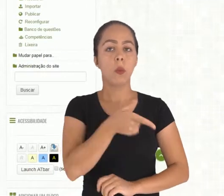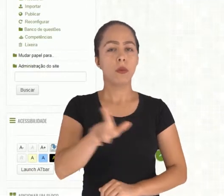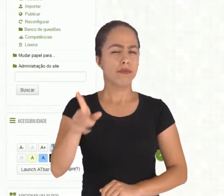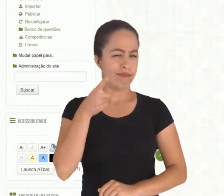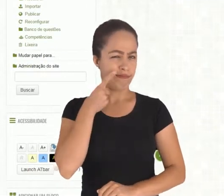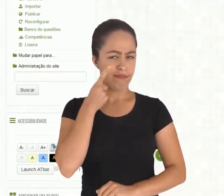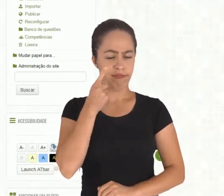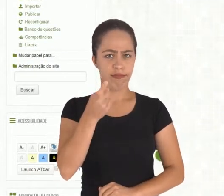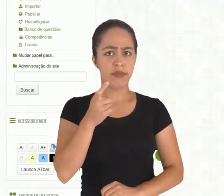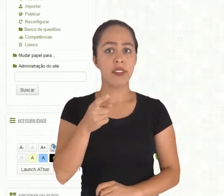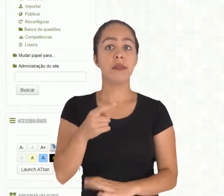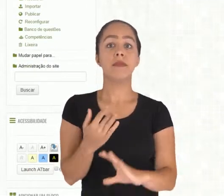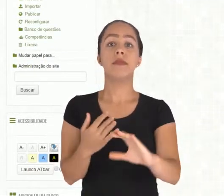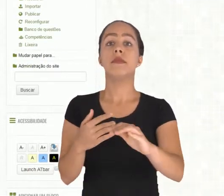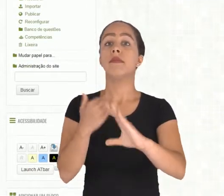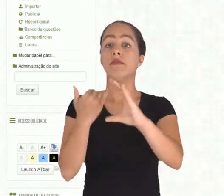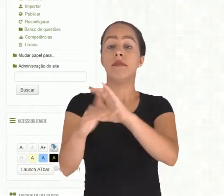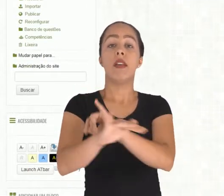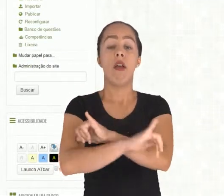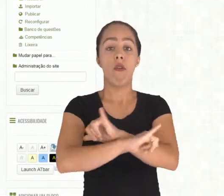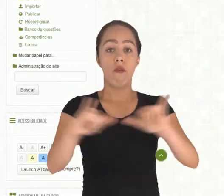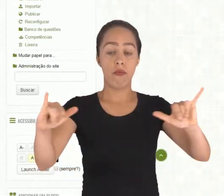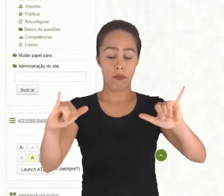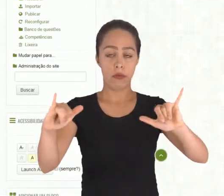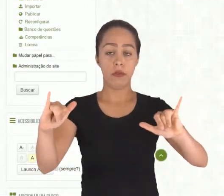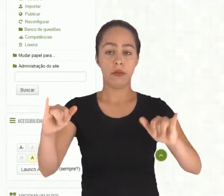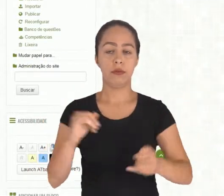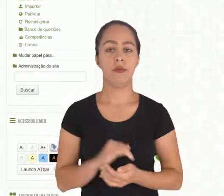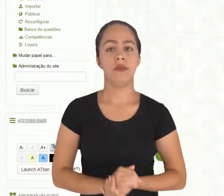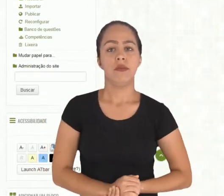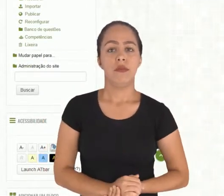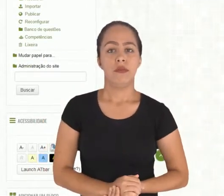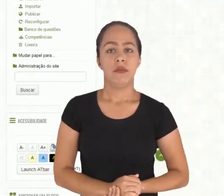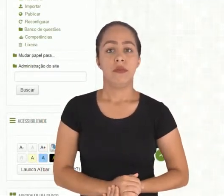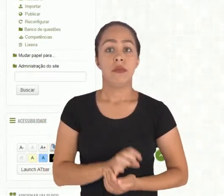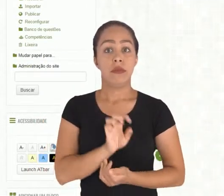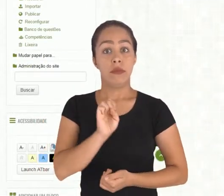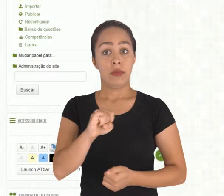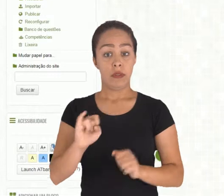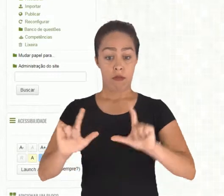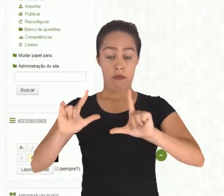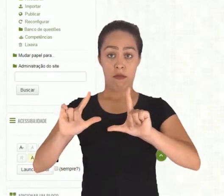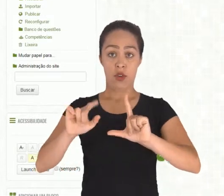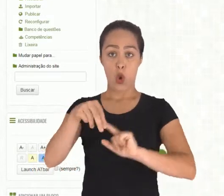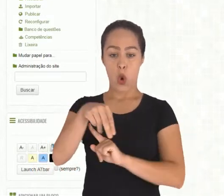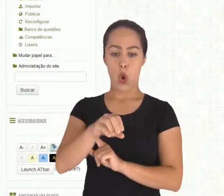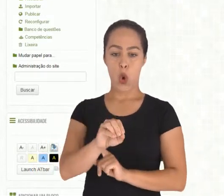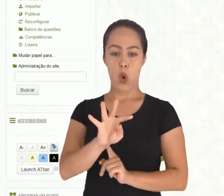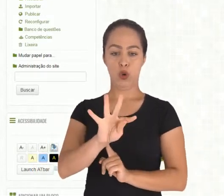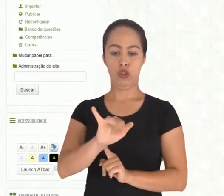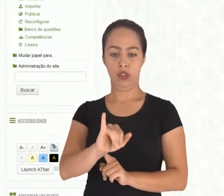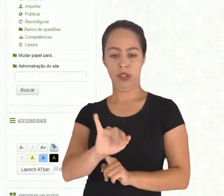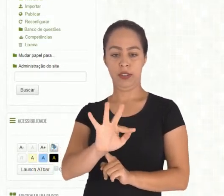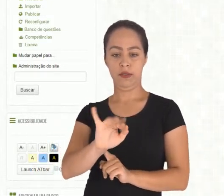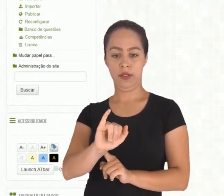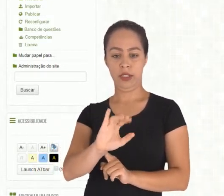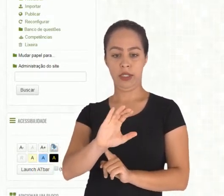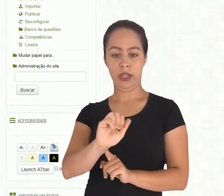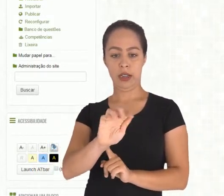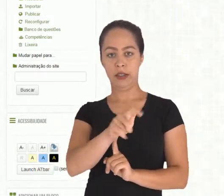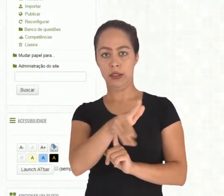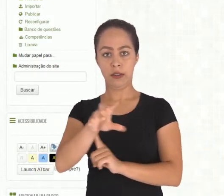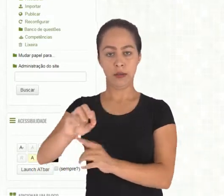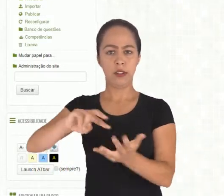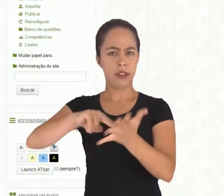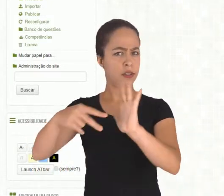demandar notificação sempre que você criar o recurso a conferência se você marcar essa opção de mandar notificação quando